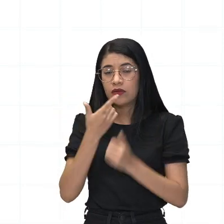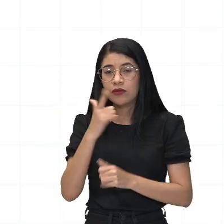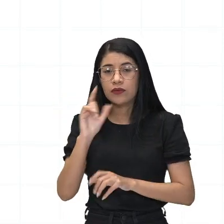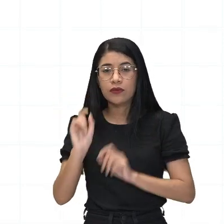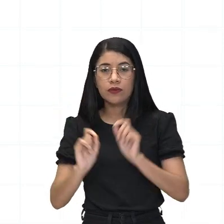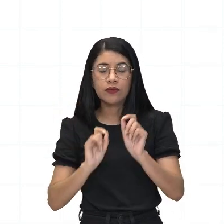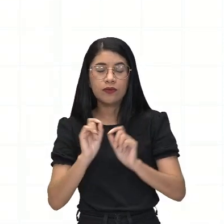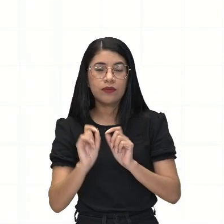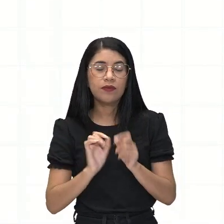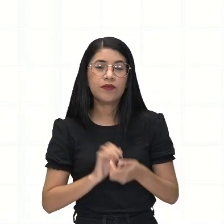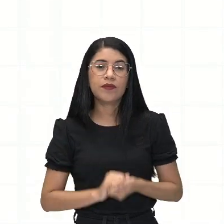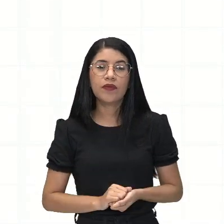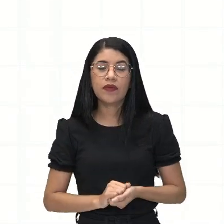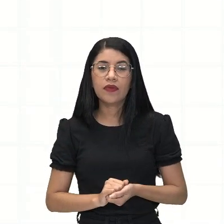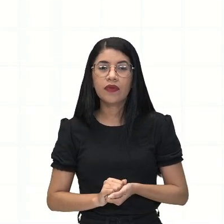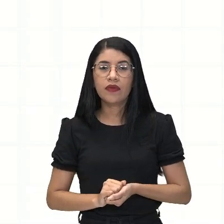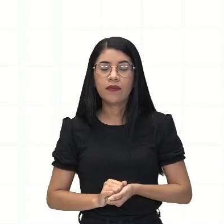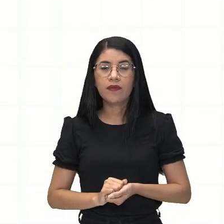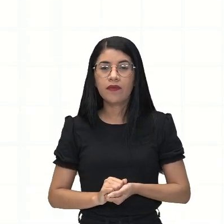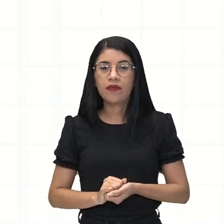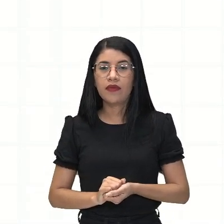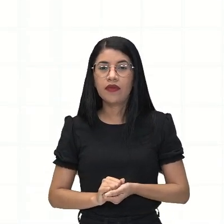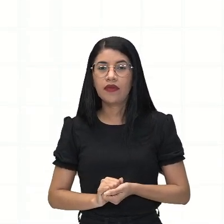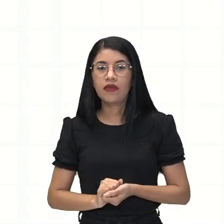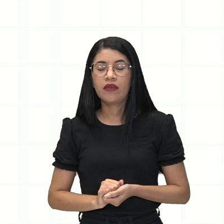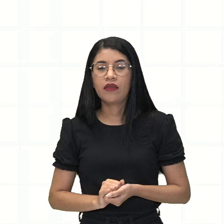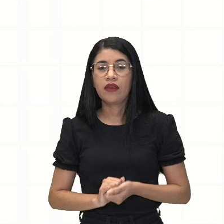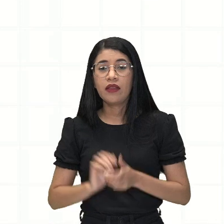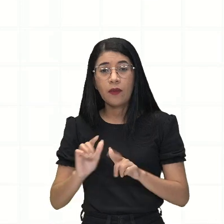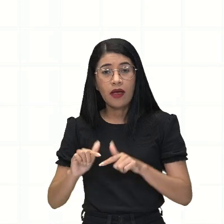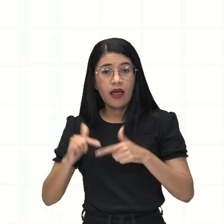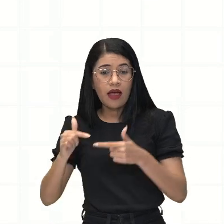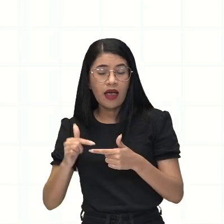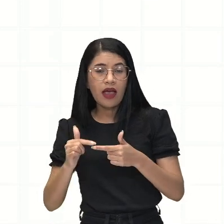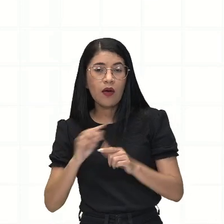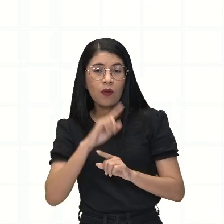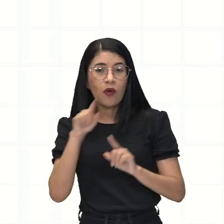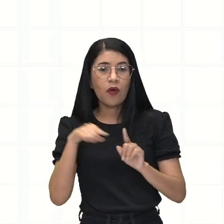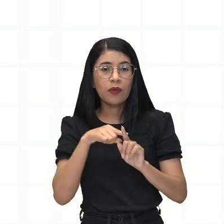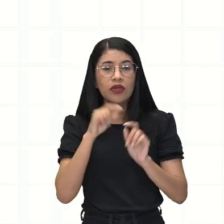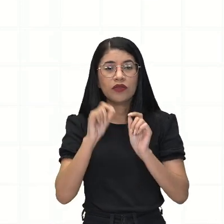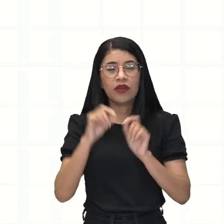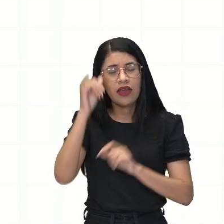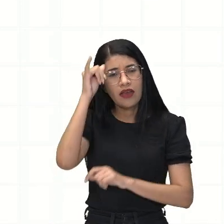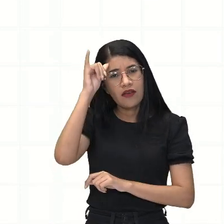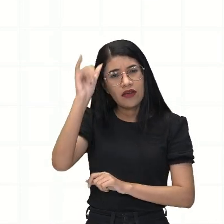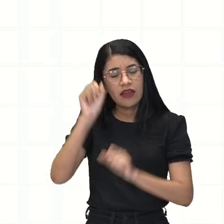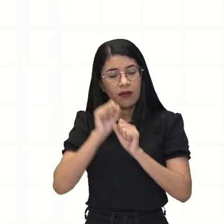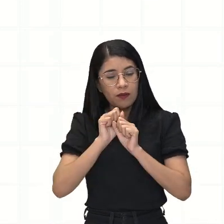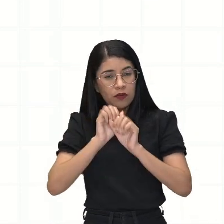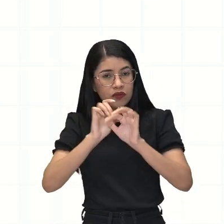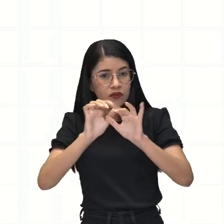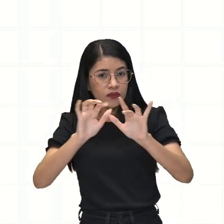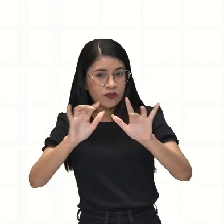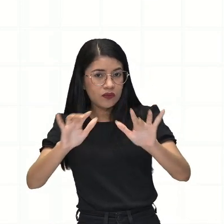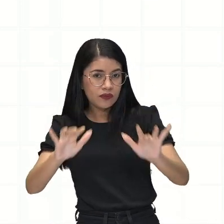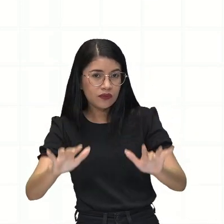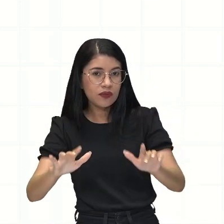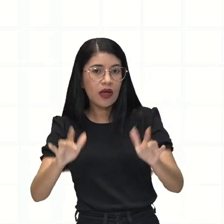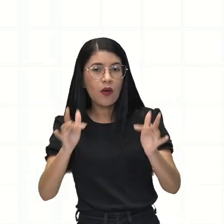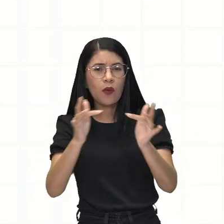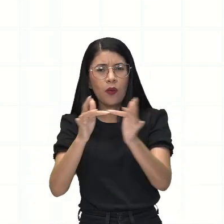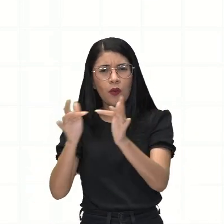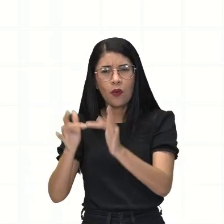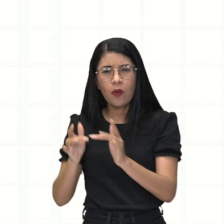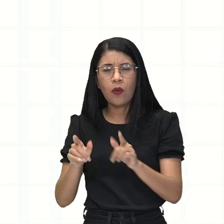que, em geral, as medidas visam combater a proliferação, o contato